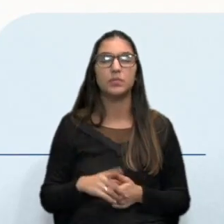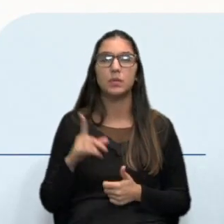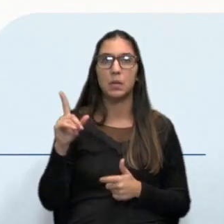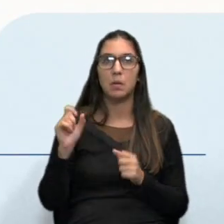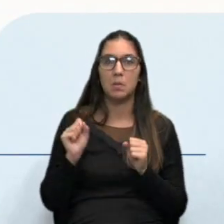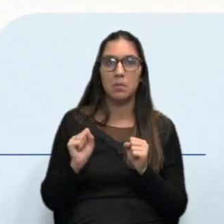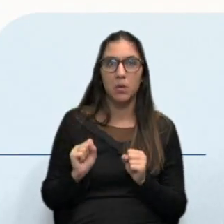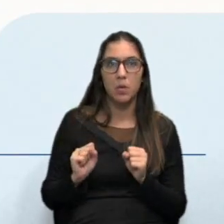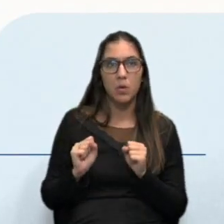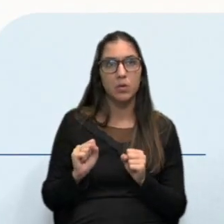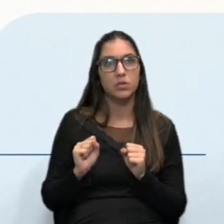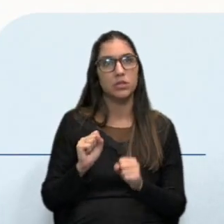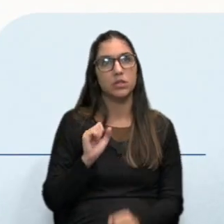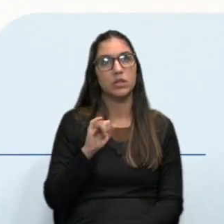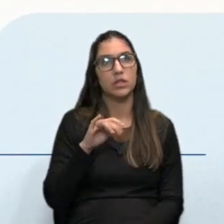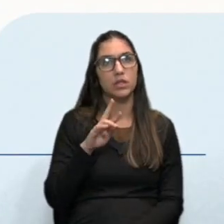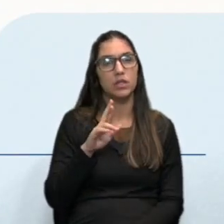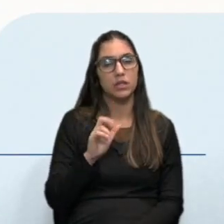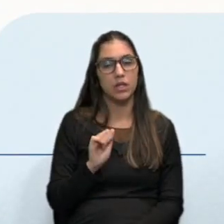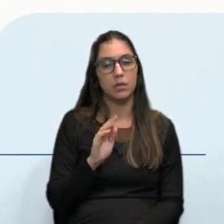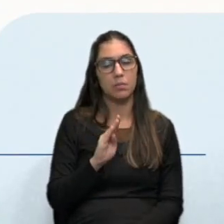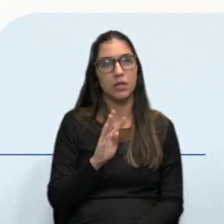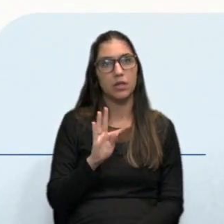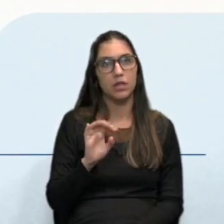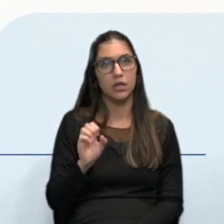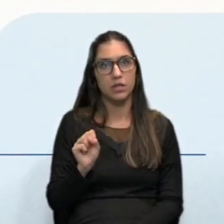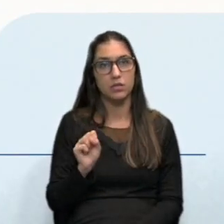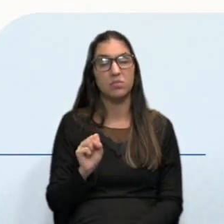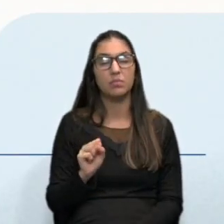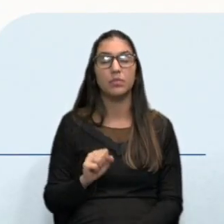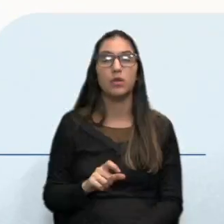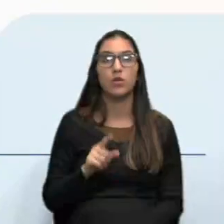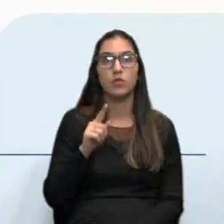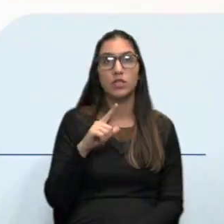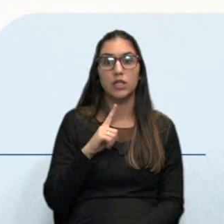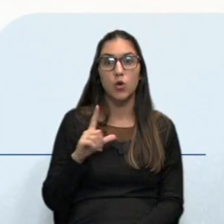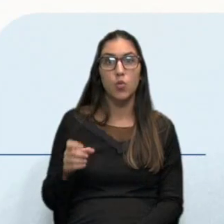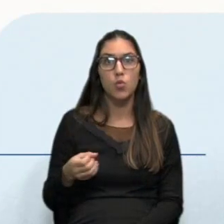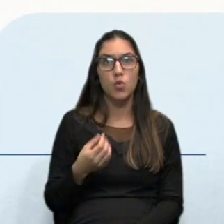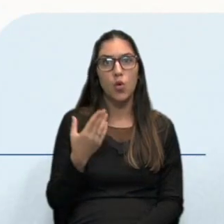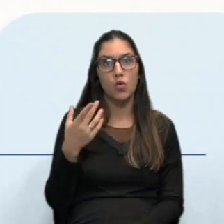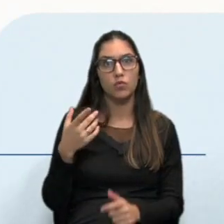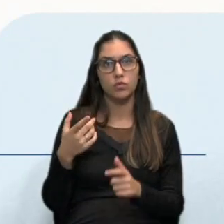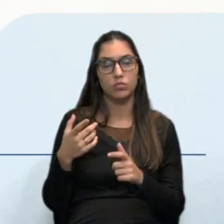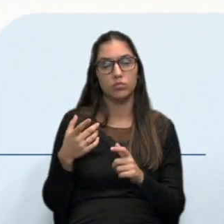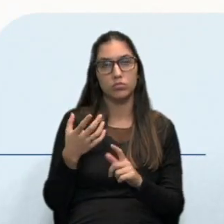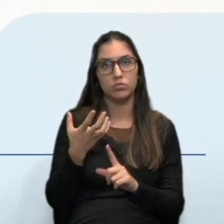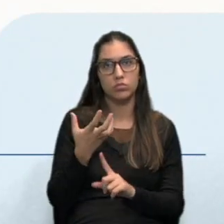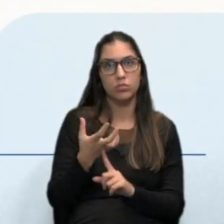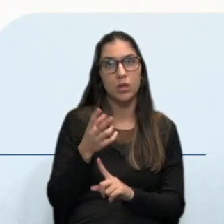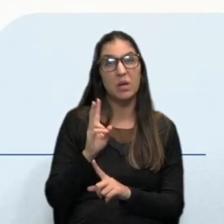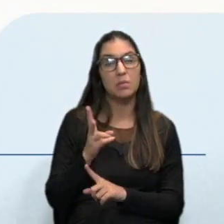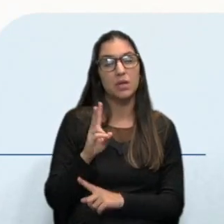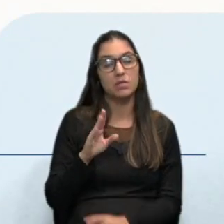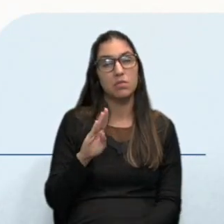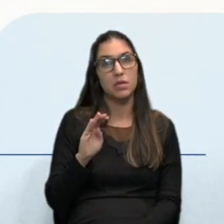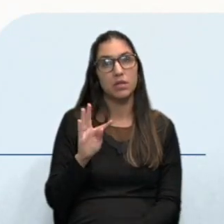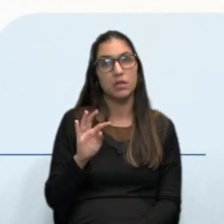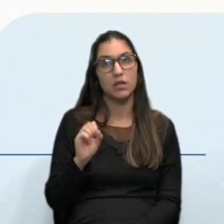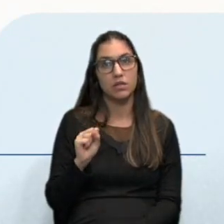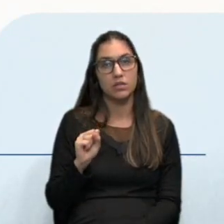pode ser intra-BTS, ou seja, você tem um novo canal da mesma